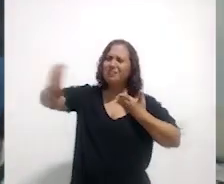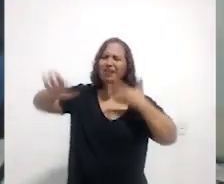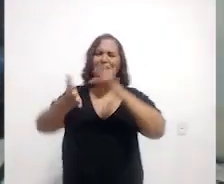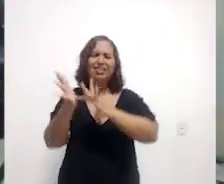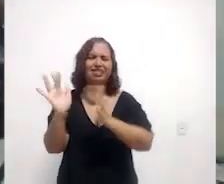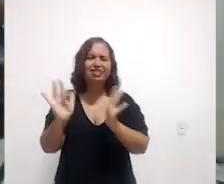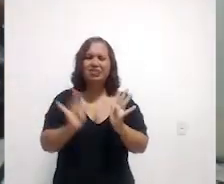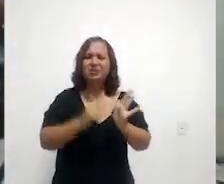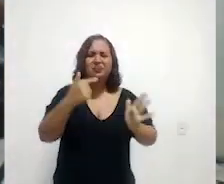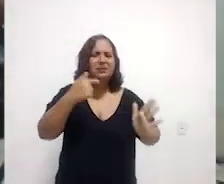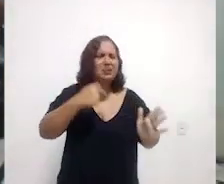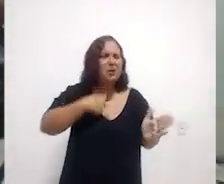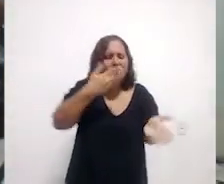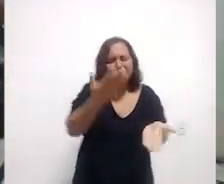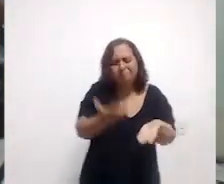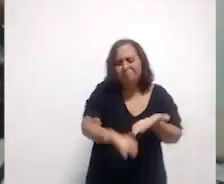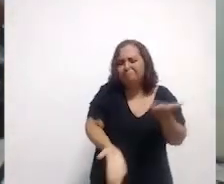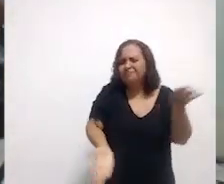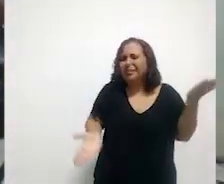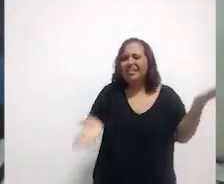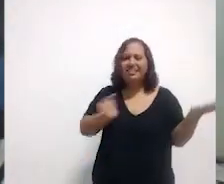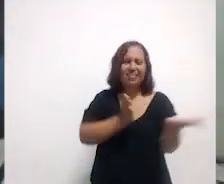perdido estou sem ti,